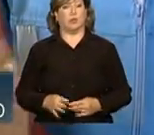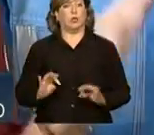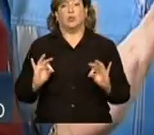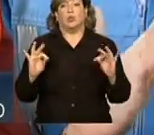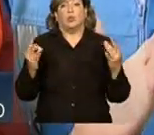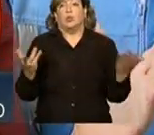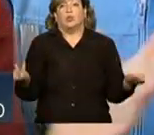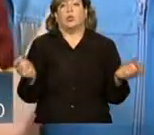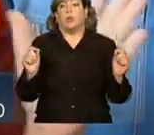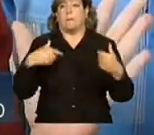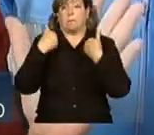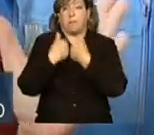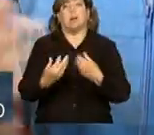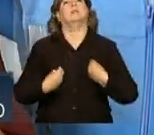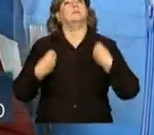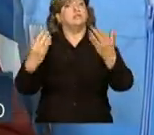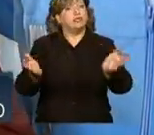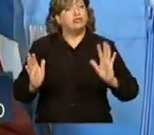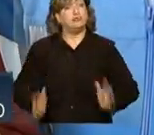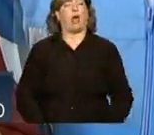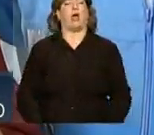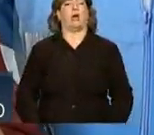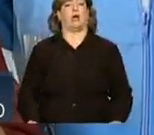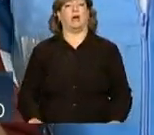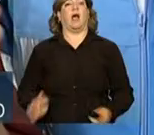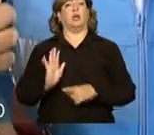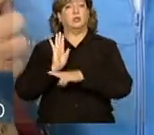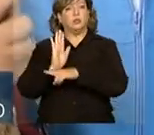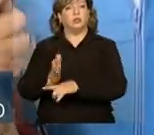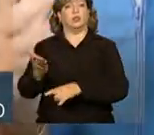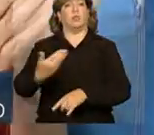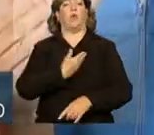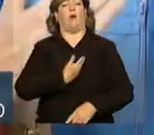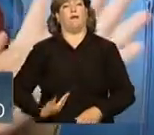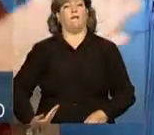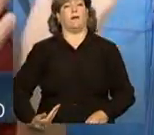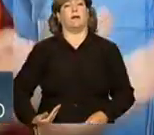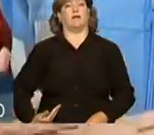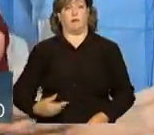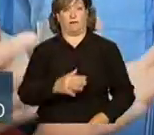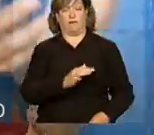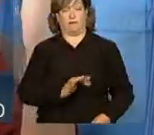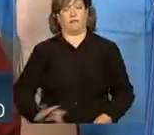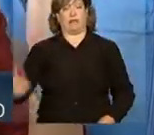Tudo que nos pediram, nós demos. Agora,